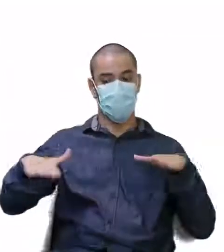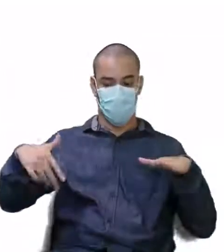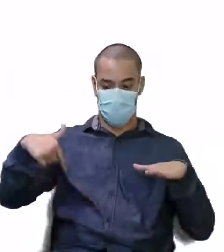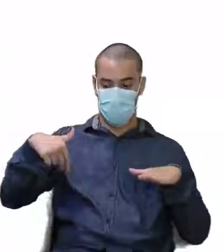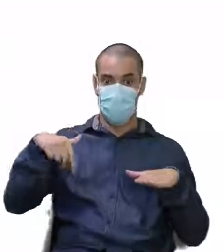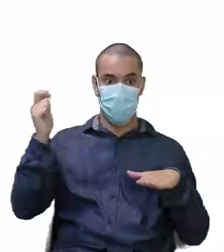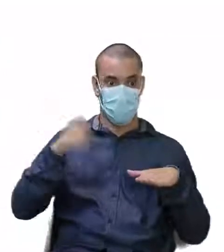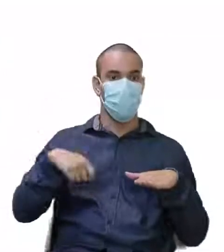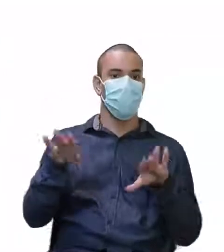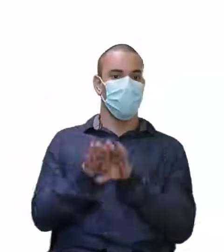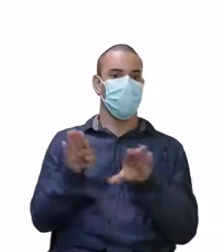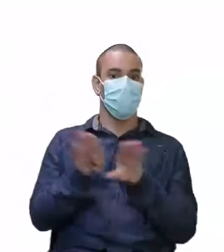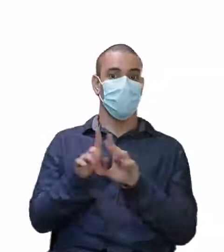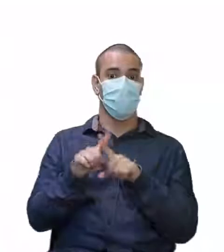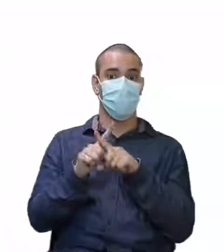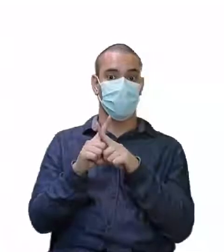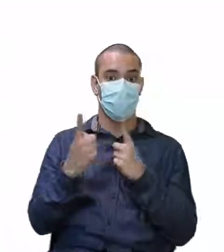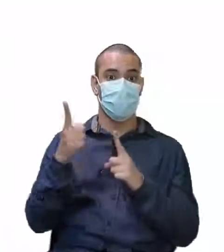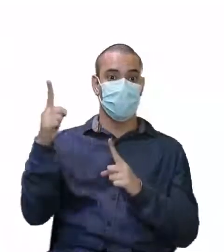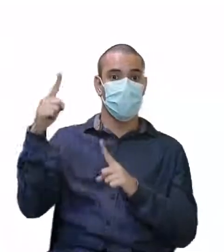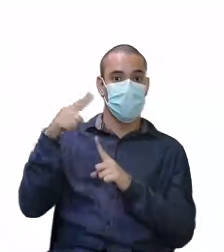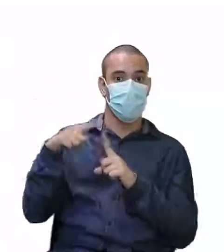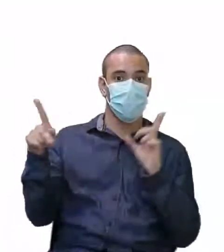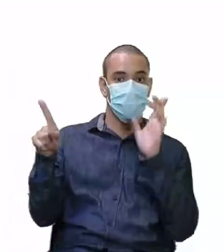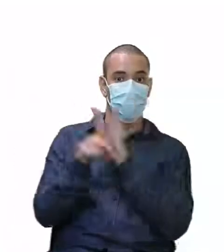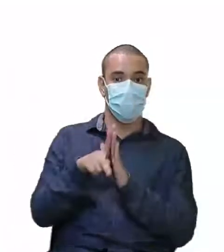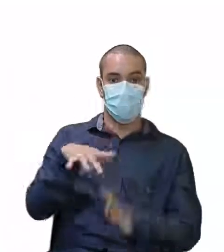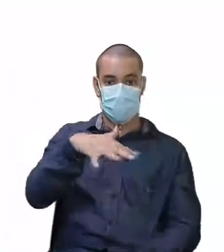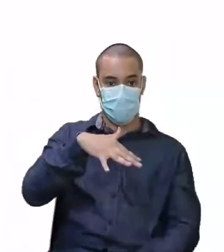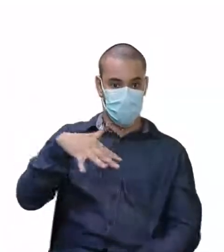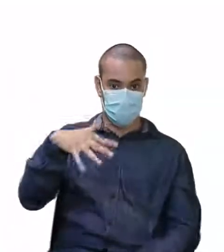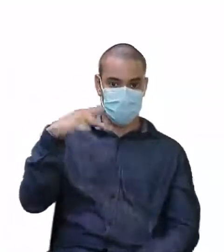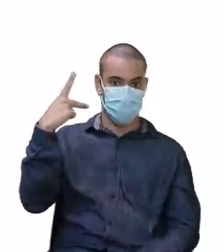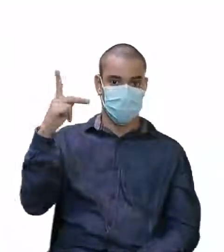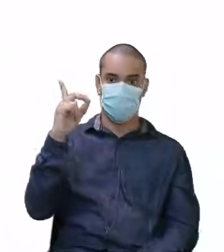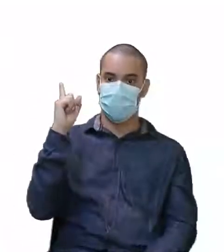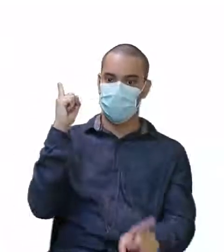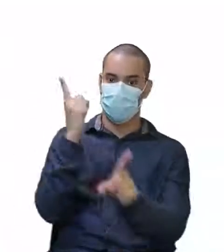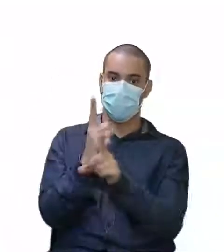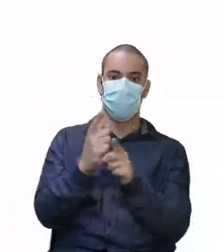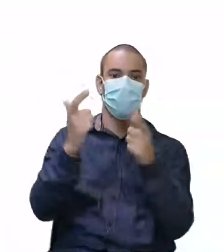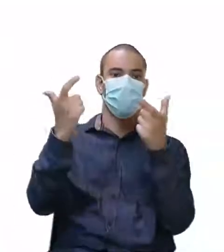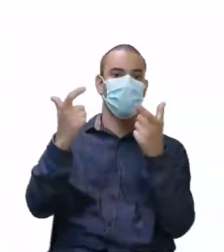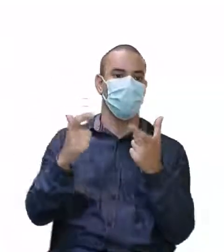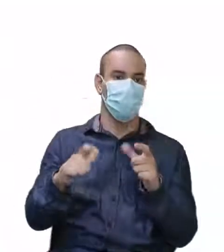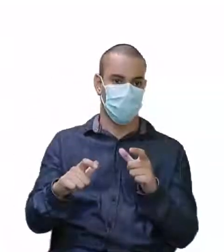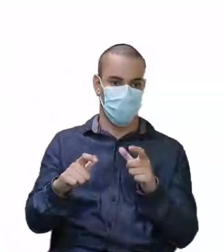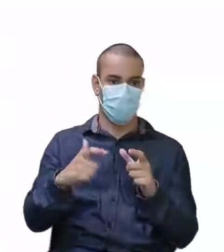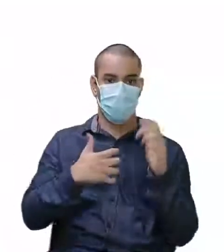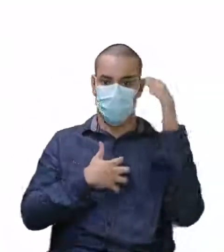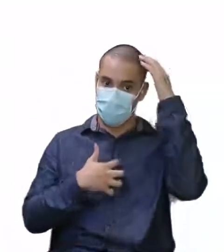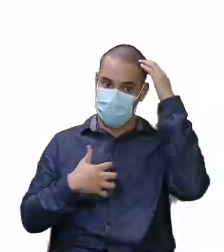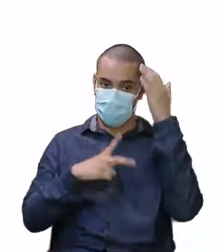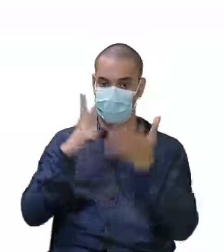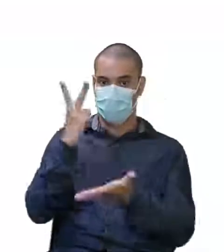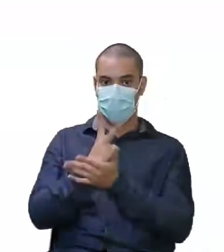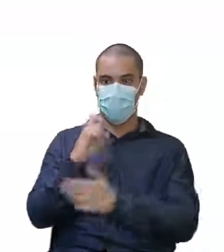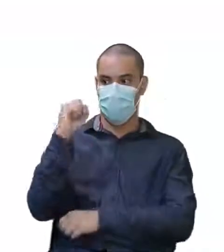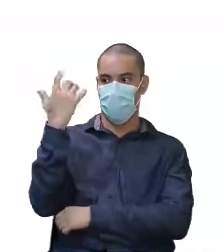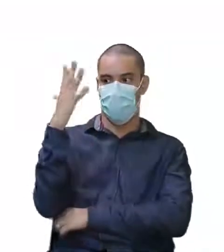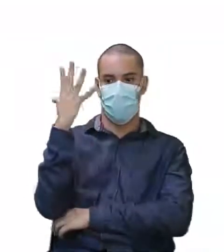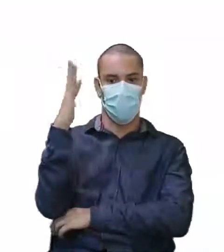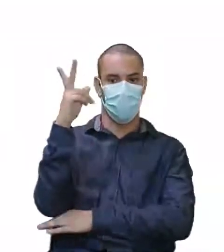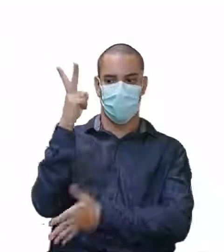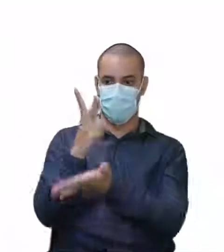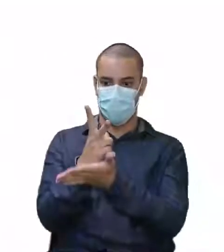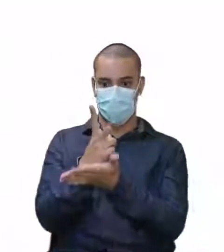pessoal? Mas eu quero dizer assim, é o típico ambiente onde você vai encontrar Um macaco, muito provável, é no alto das